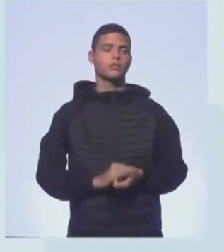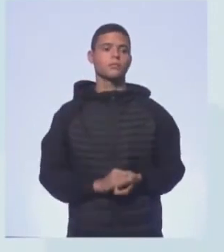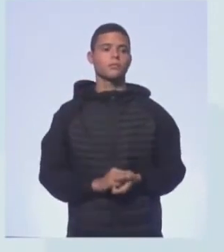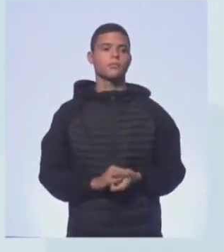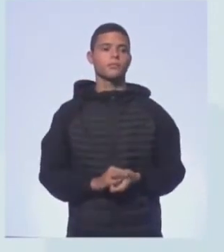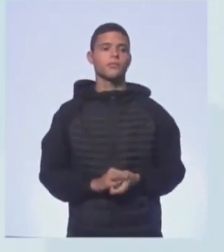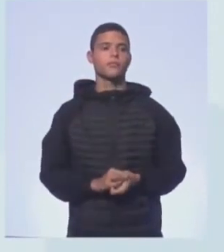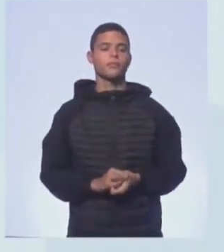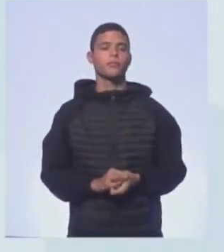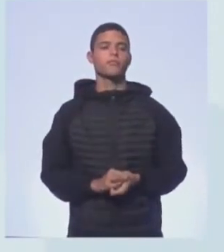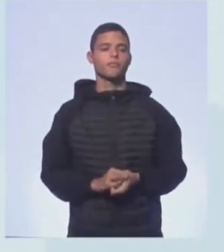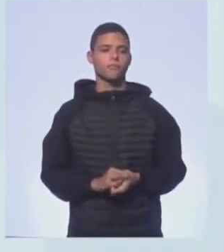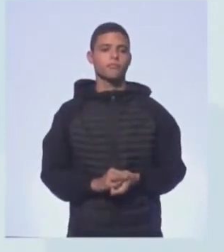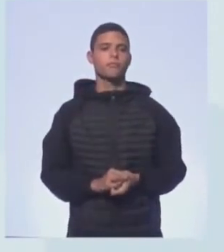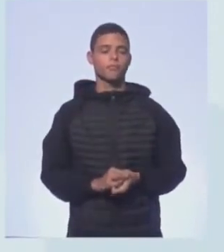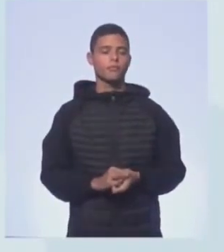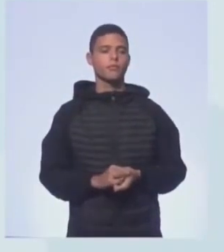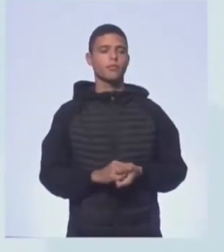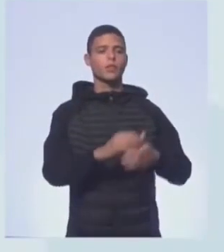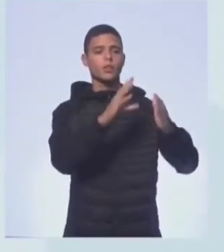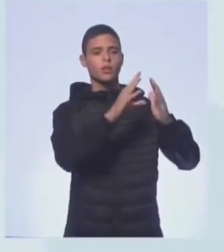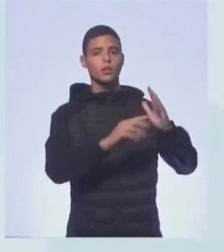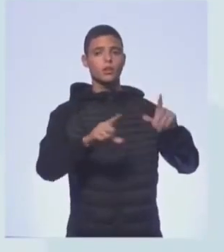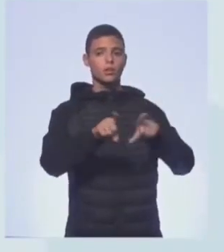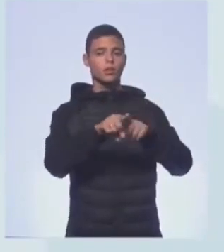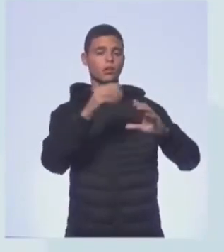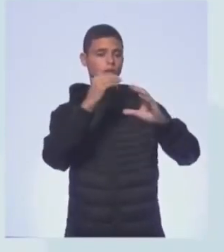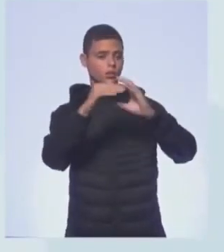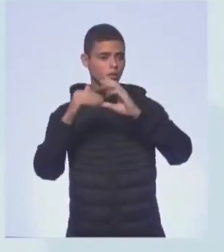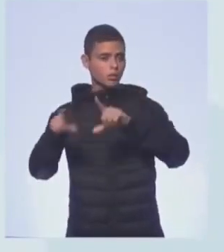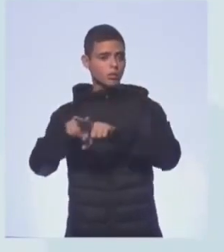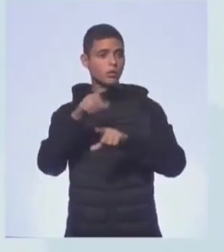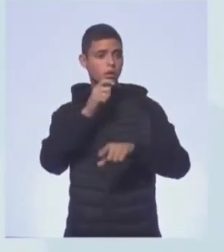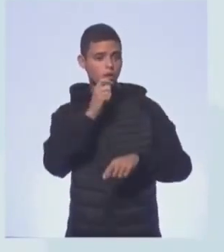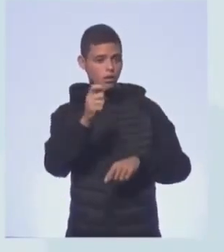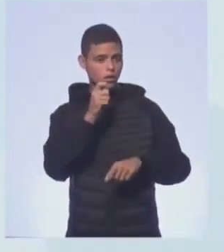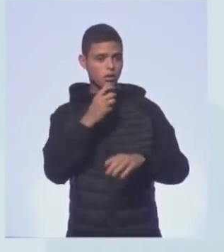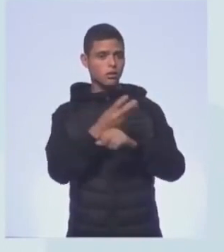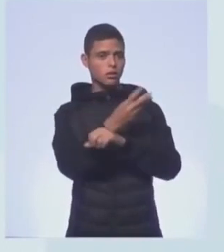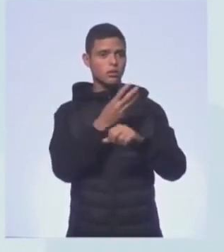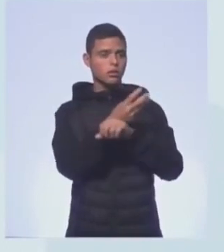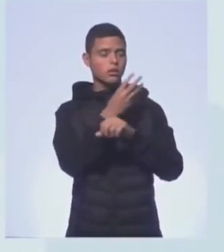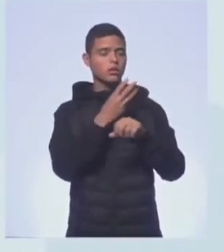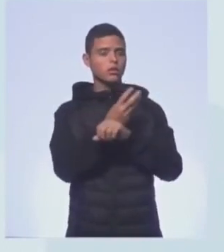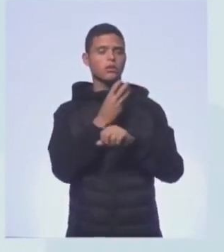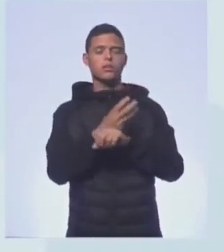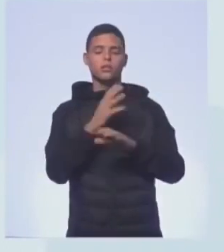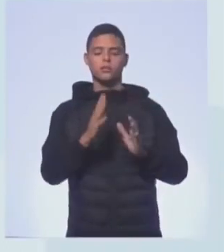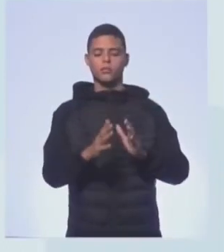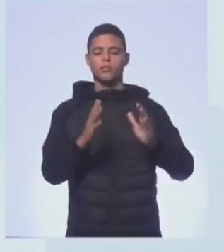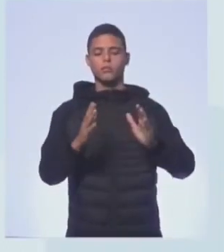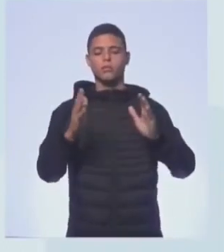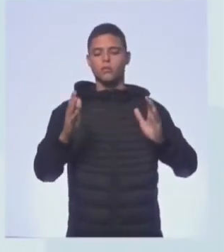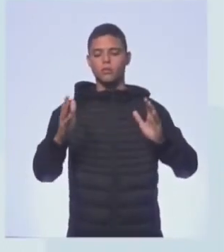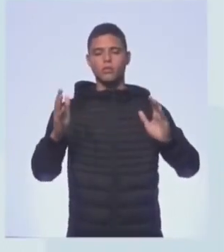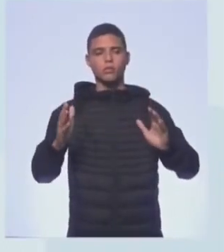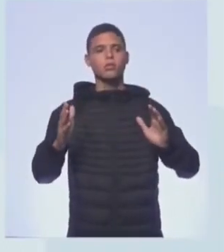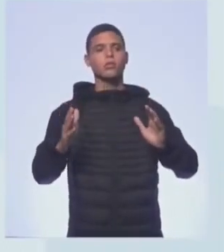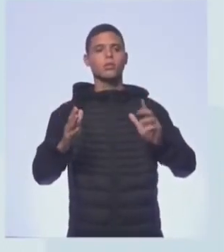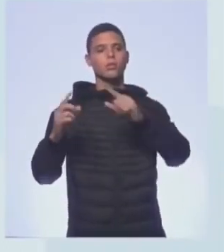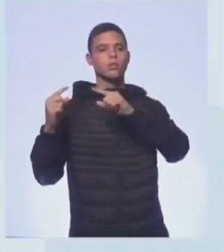Vamos lá. O formato de fácil viralização, as mensagens de áudio no WhatsApp estão se tornando grandes aliadas